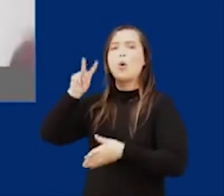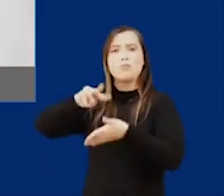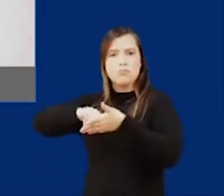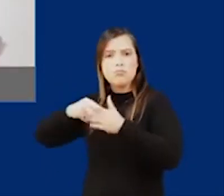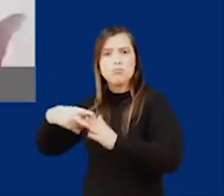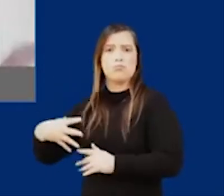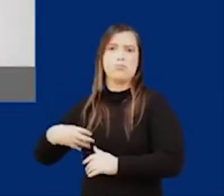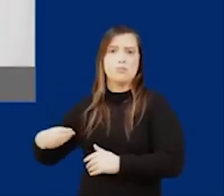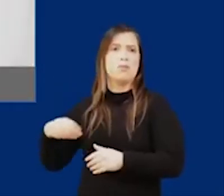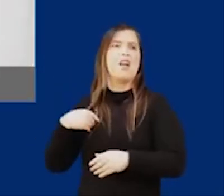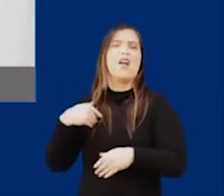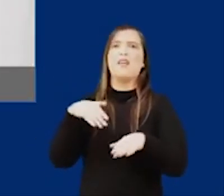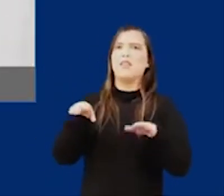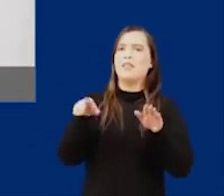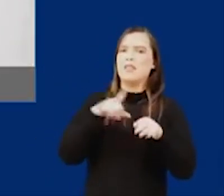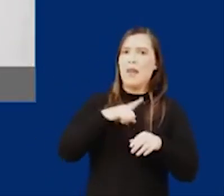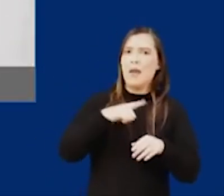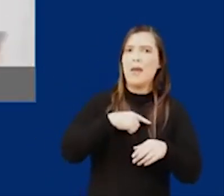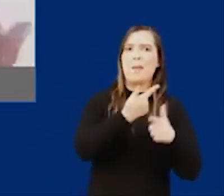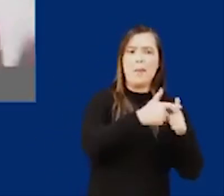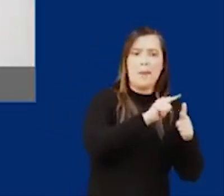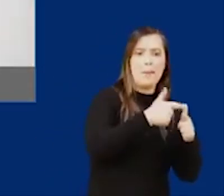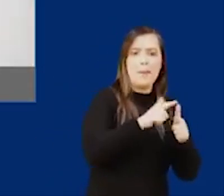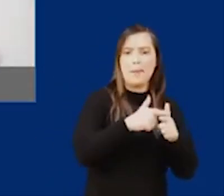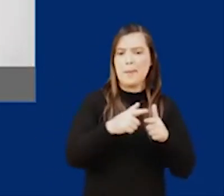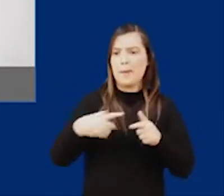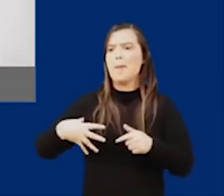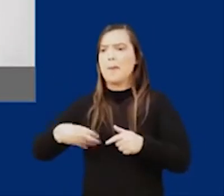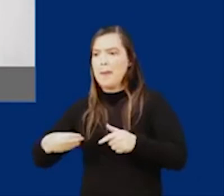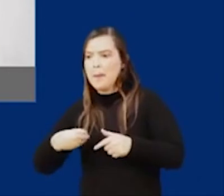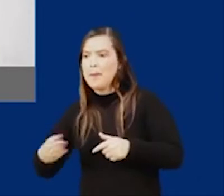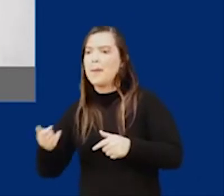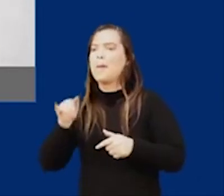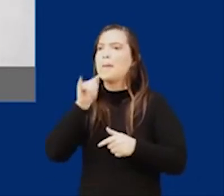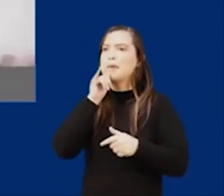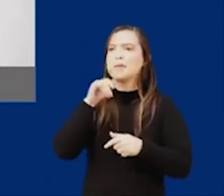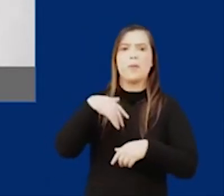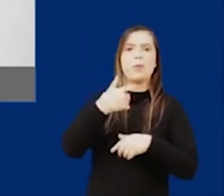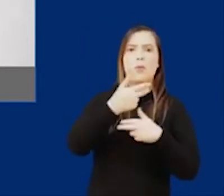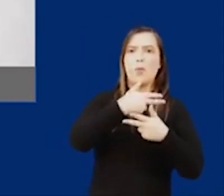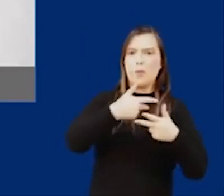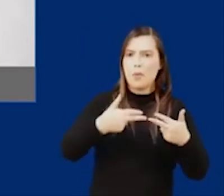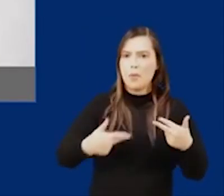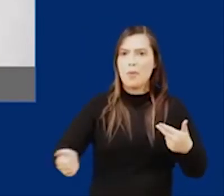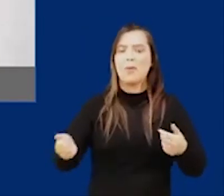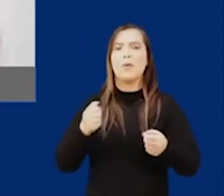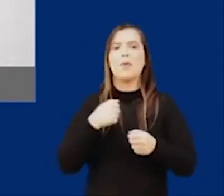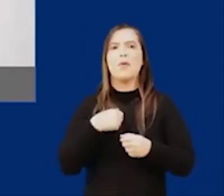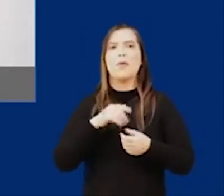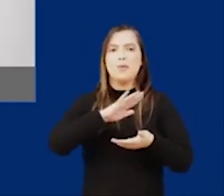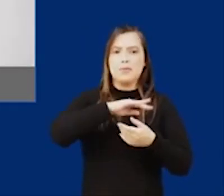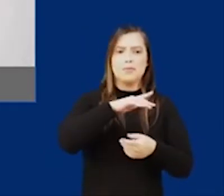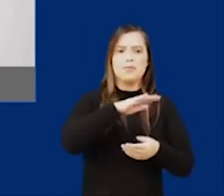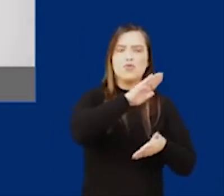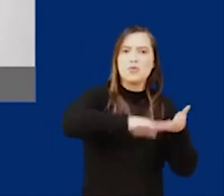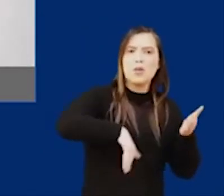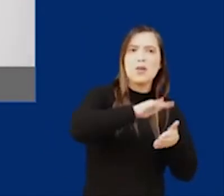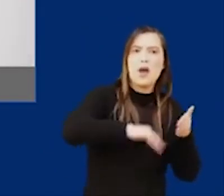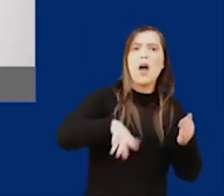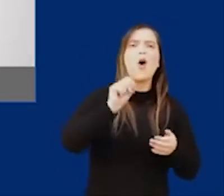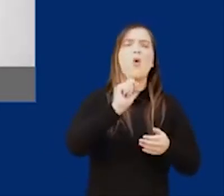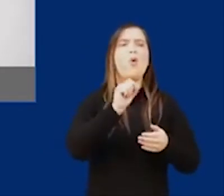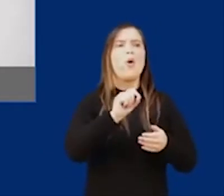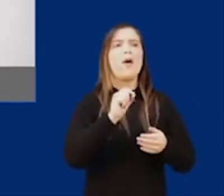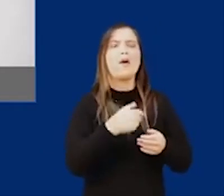com todos os tabus que tem, o ofertar o leite, o peito, a mama, né, de desconstruir o que é um alimento saudável,